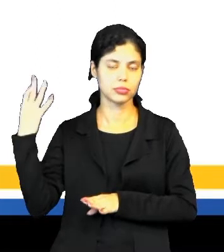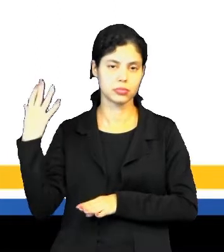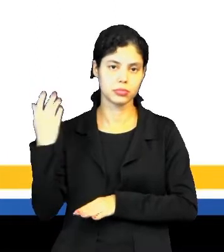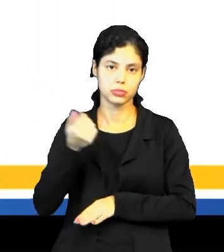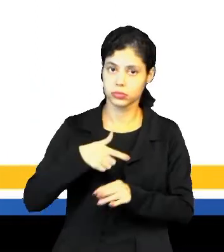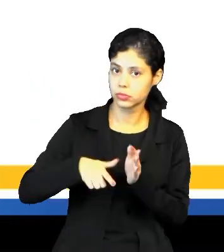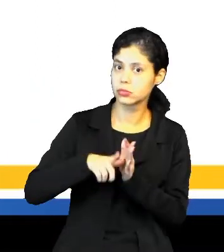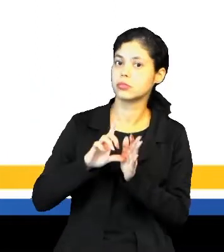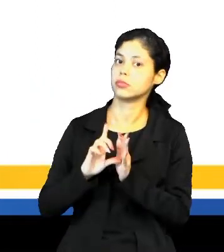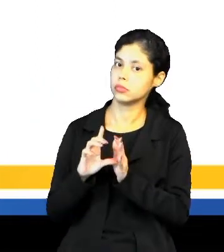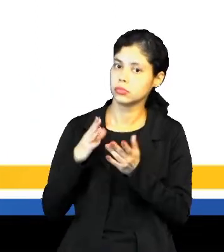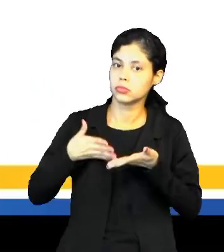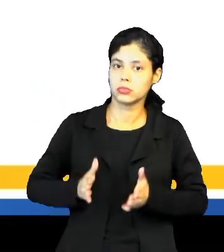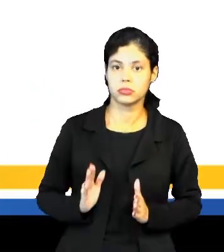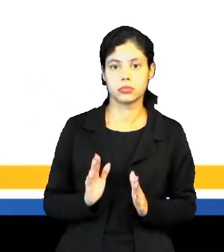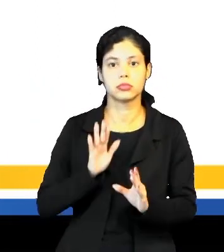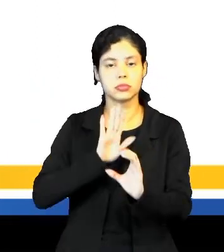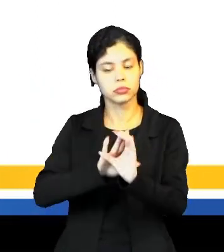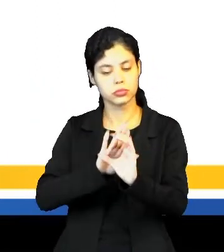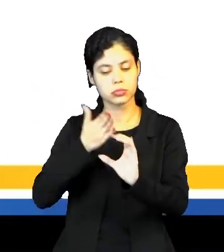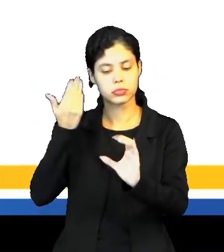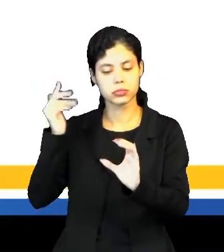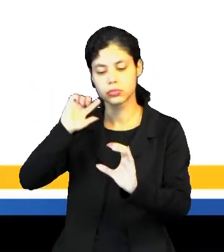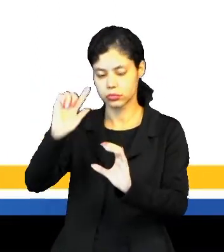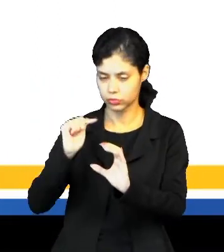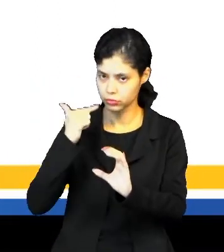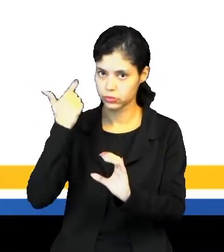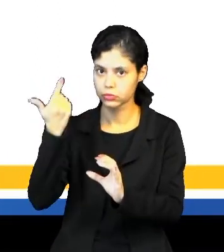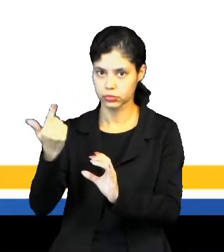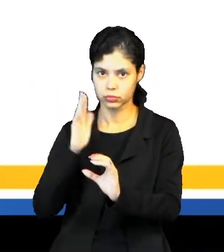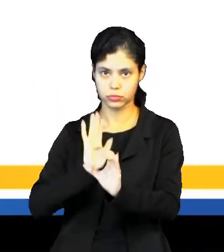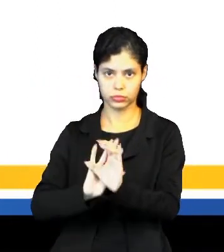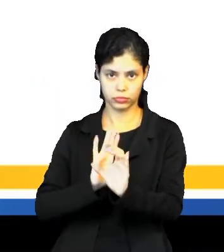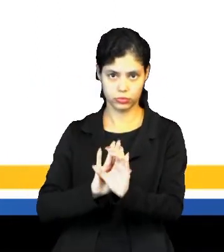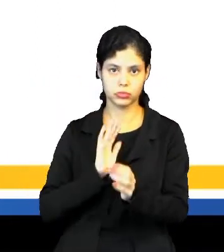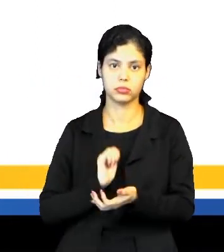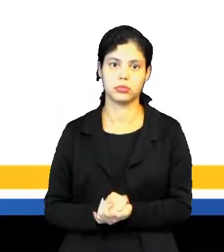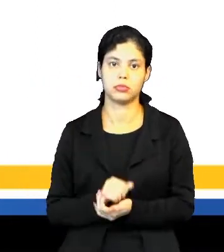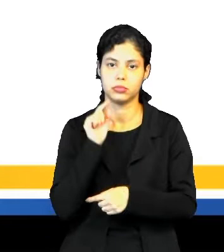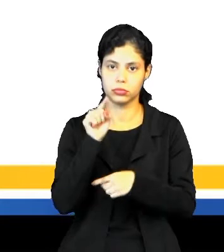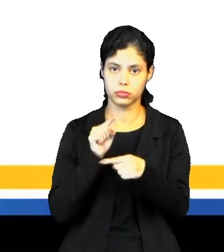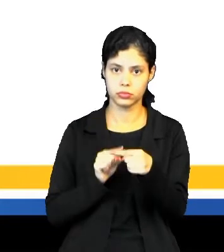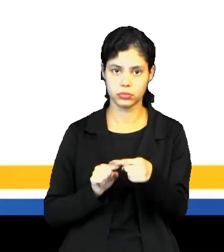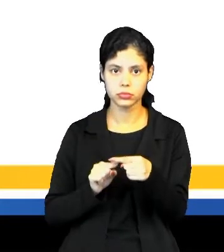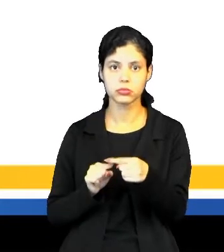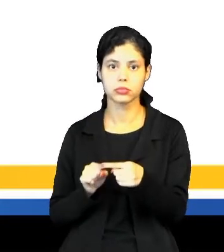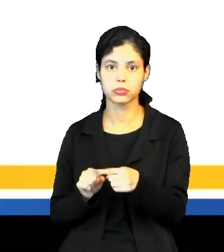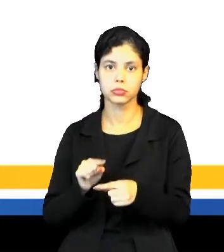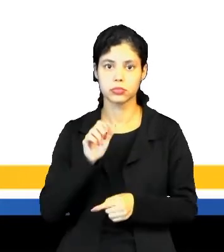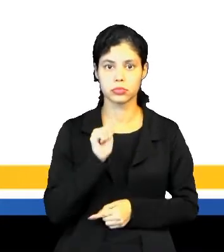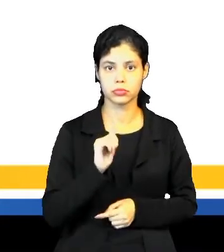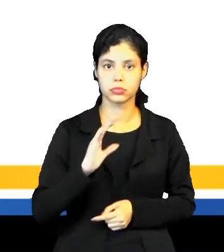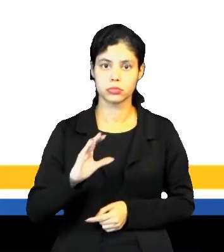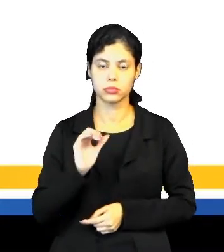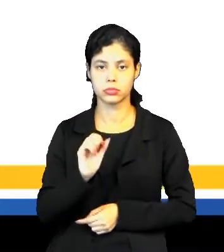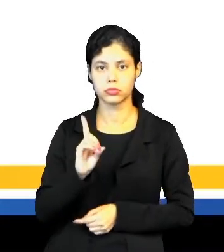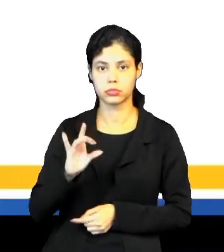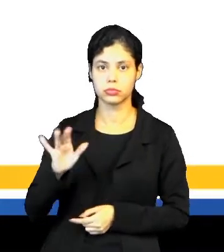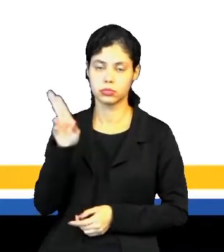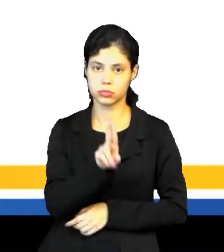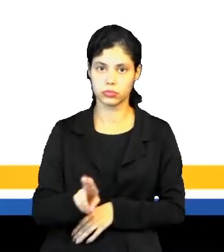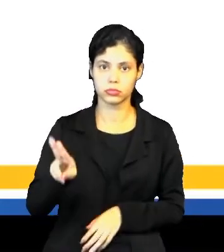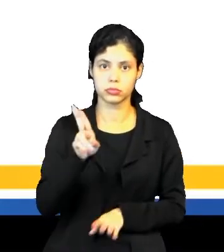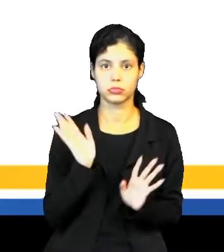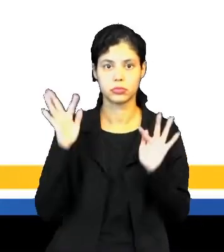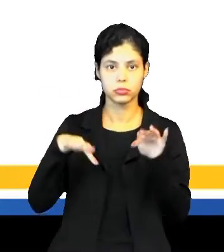antes do nascimento de Cristo e depois do nascimento de Cristo. Essa divisão de AC e DC passou a ser utilizada